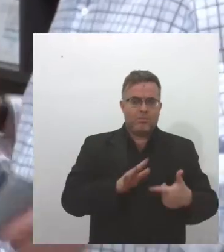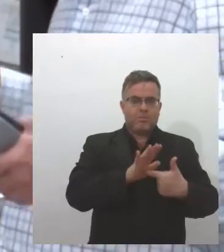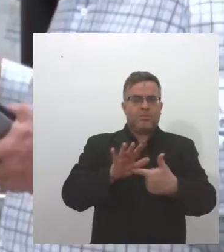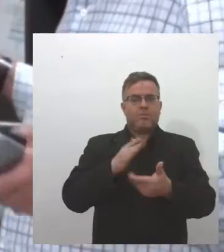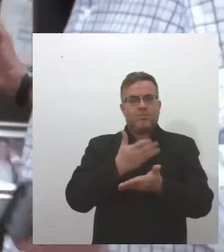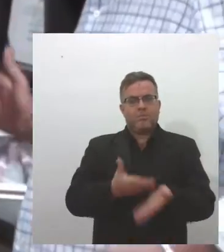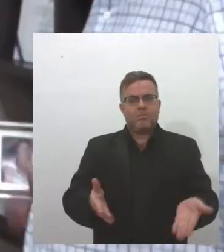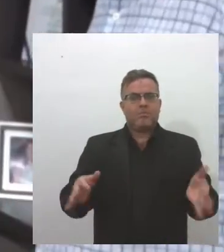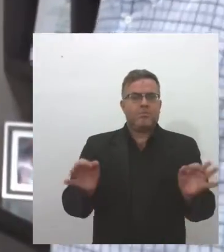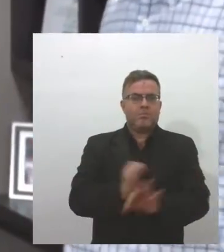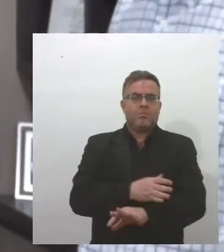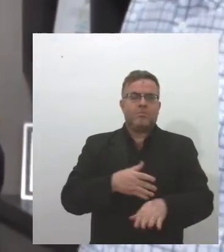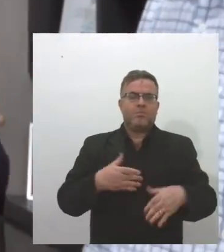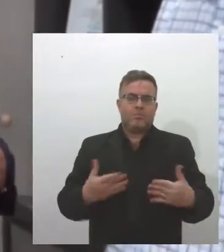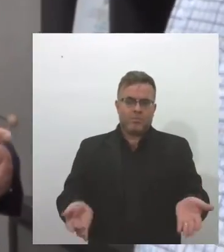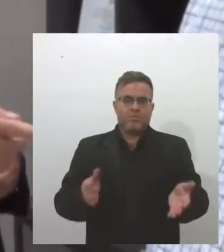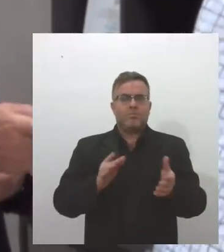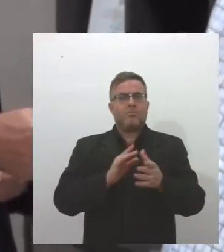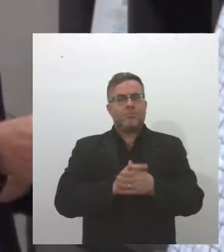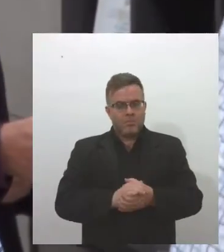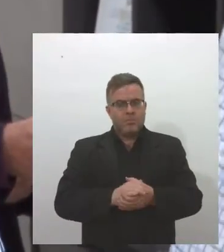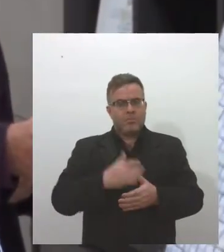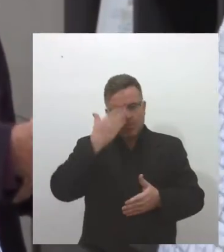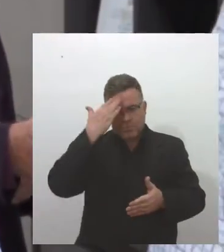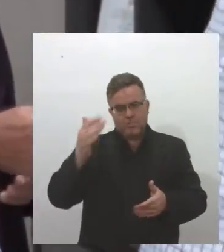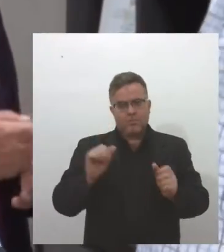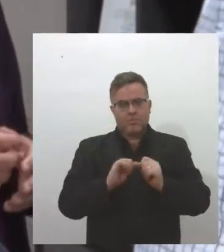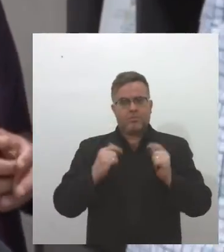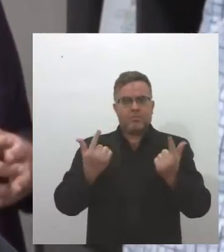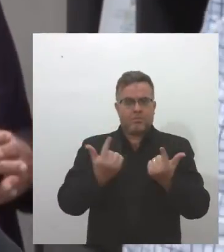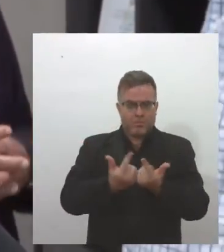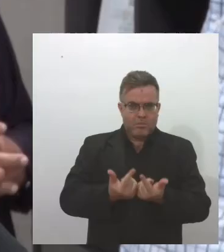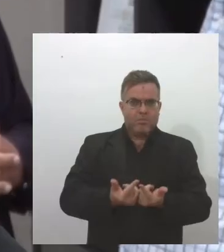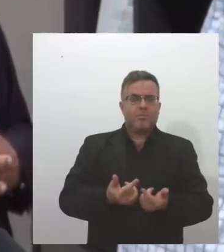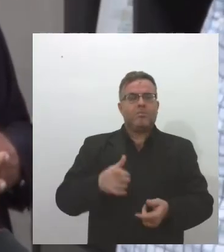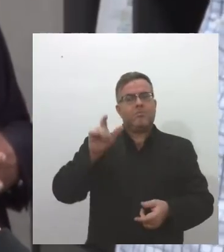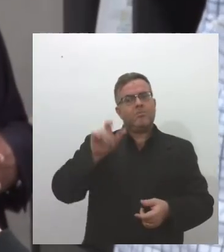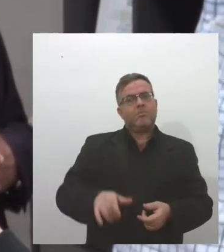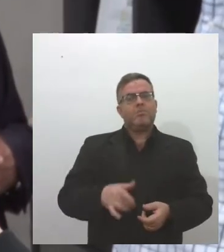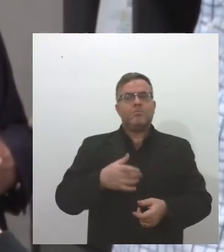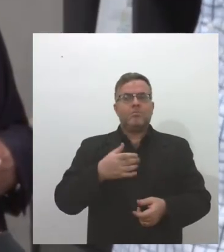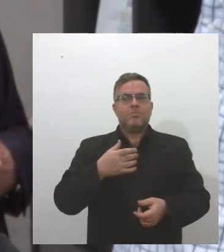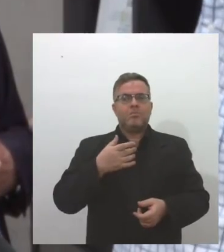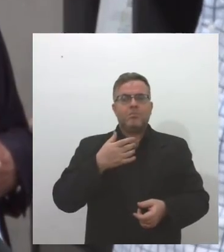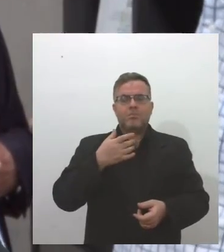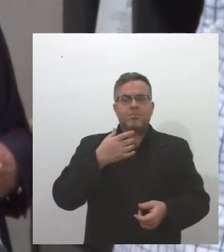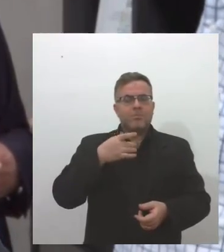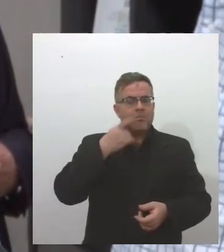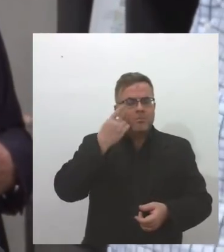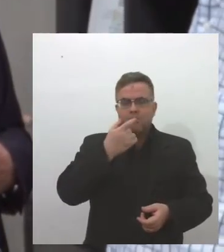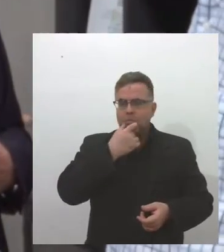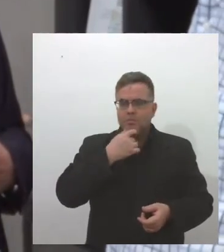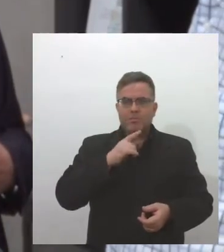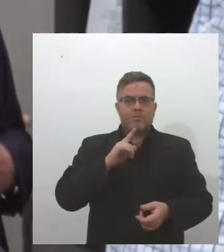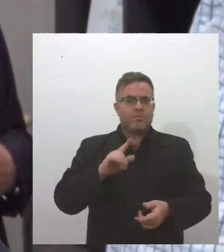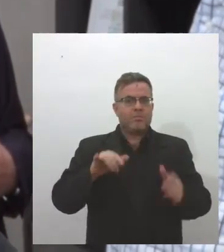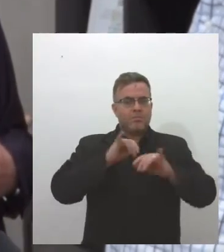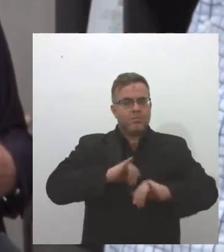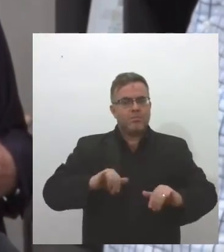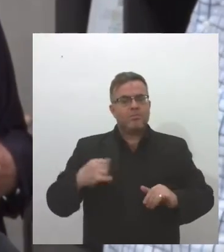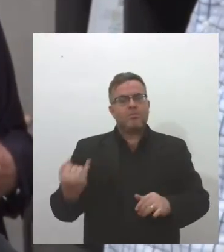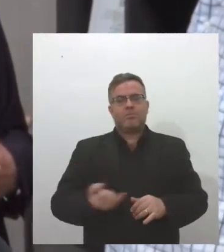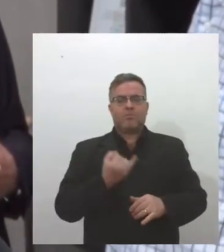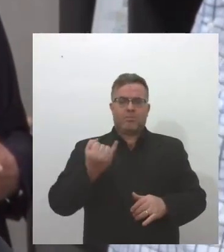A gente agradece o apoio da Assembleia Legislativa, do presidente Luciano, em relação ao entendimento da importância